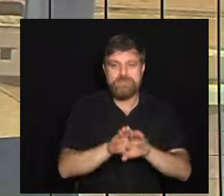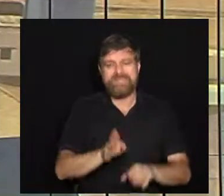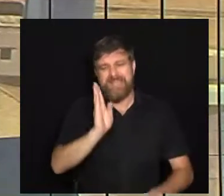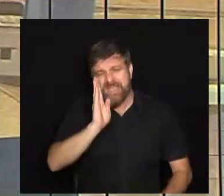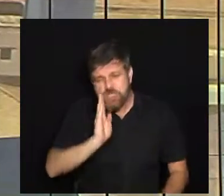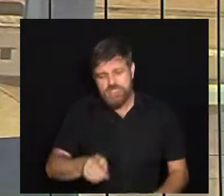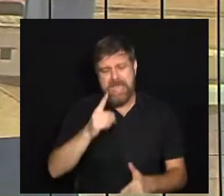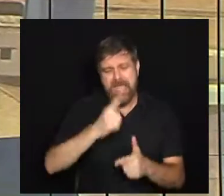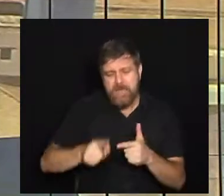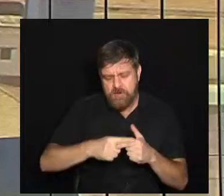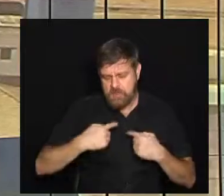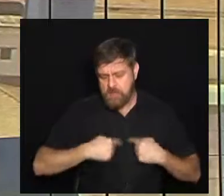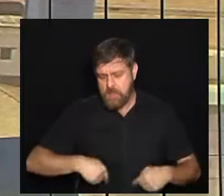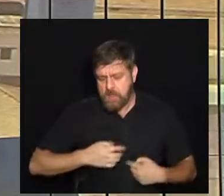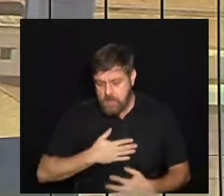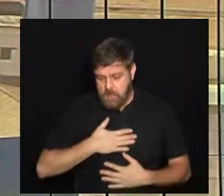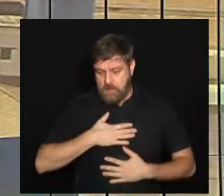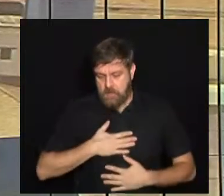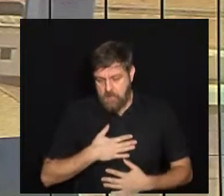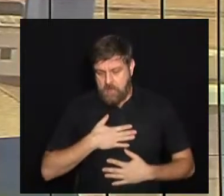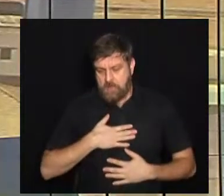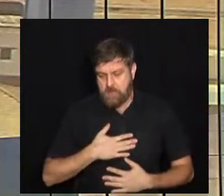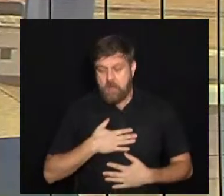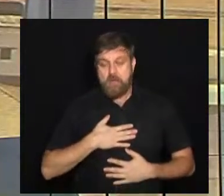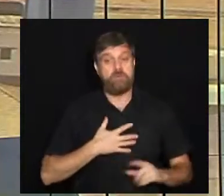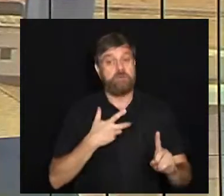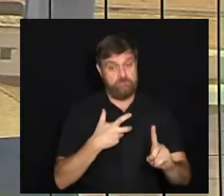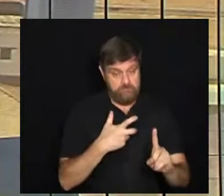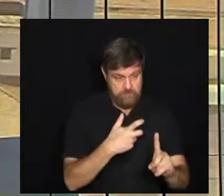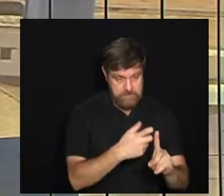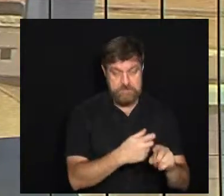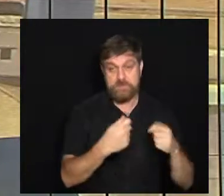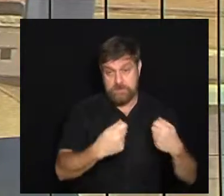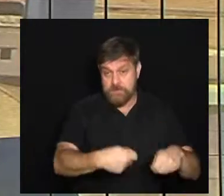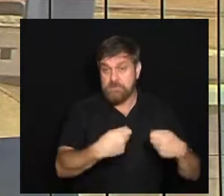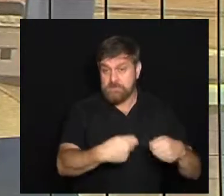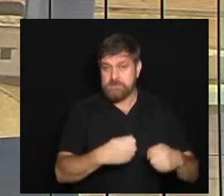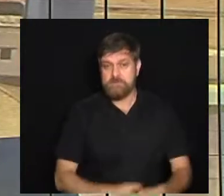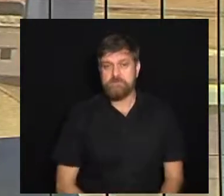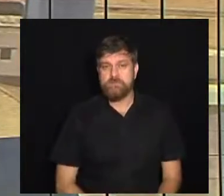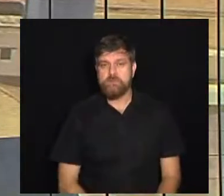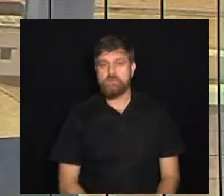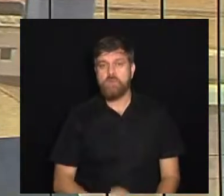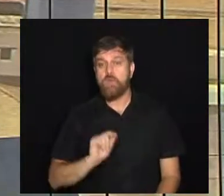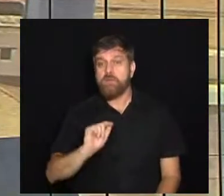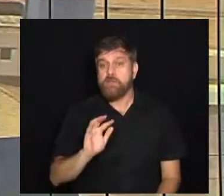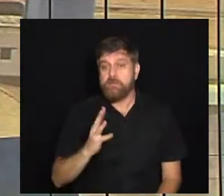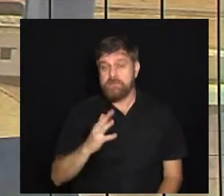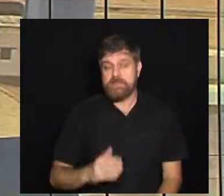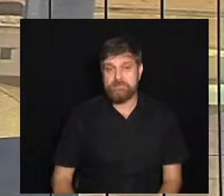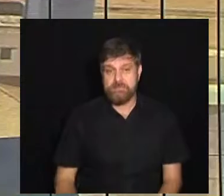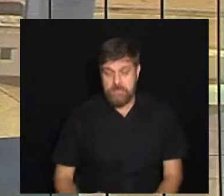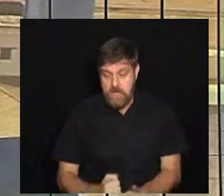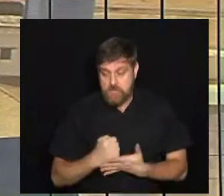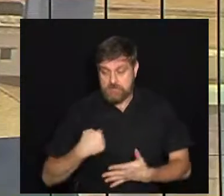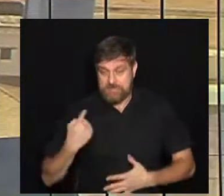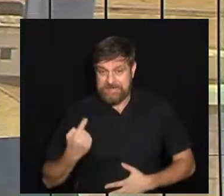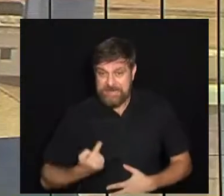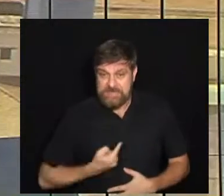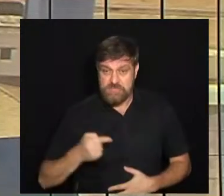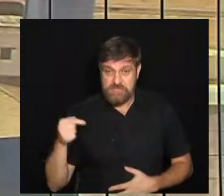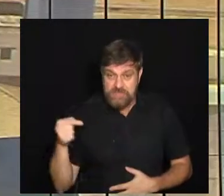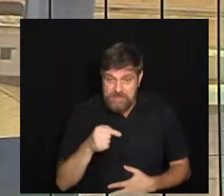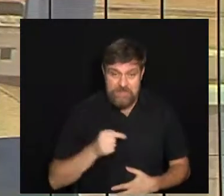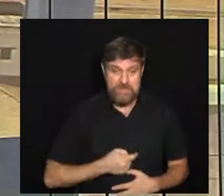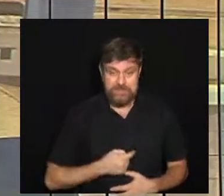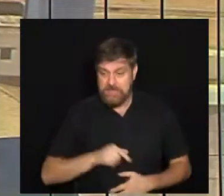etc também são candidatos para vacinar né e aí a o fato é que isso ajuda a gente inclusive até uma sobrecarga